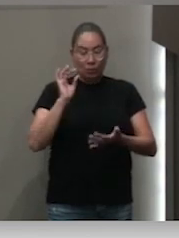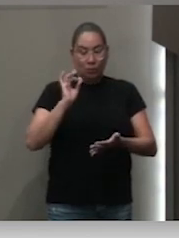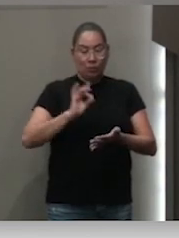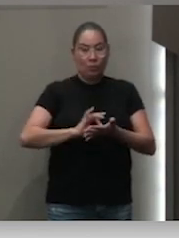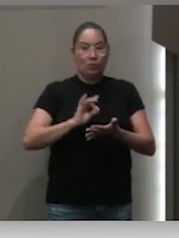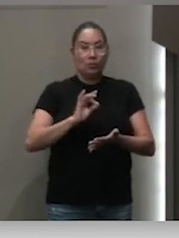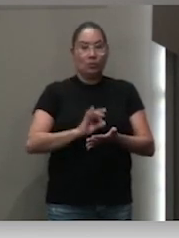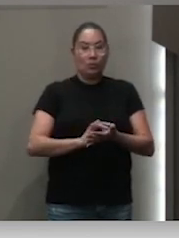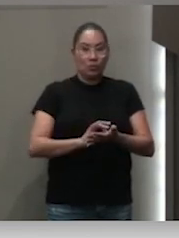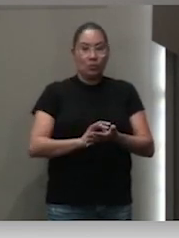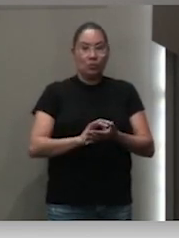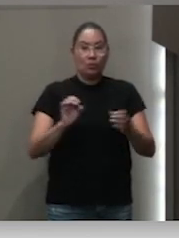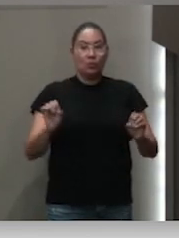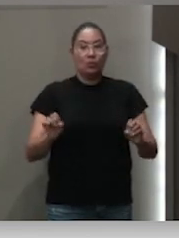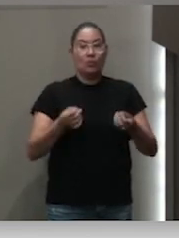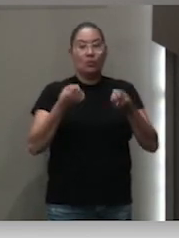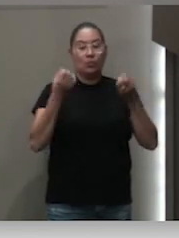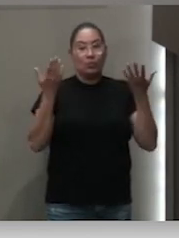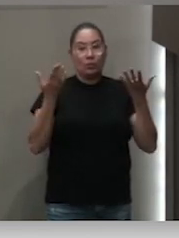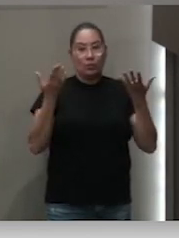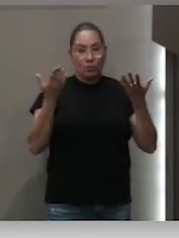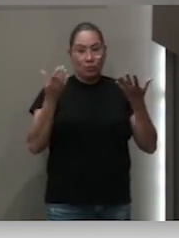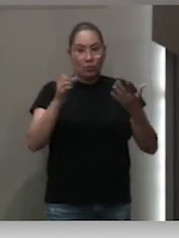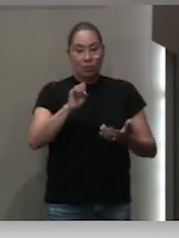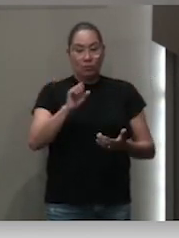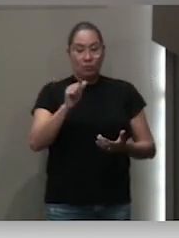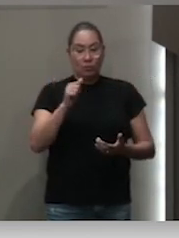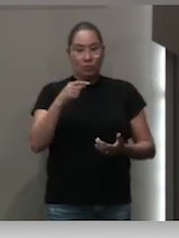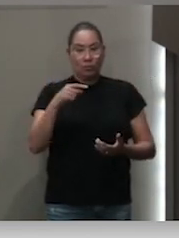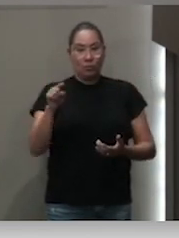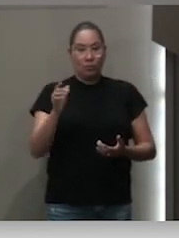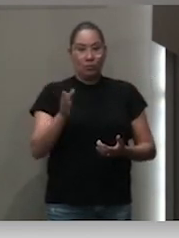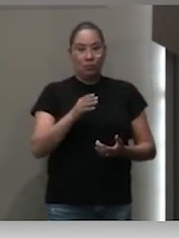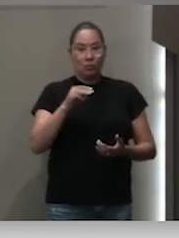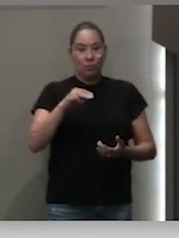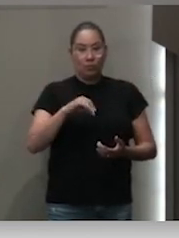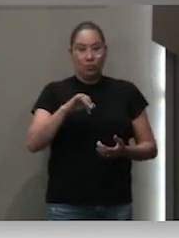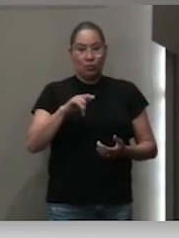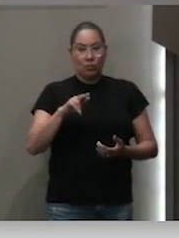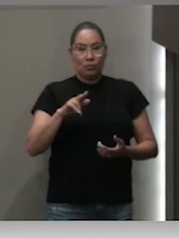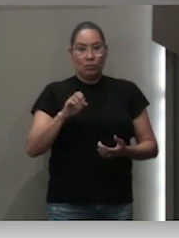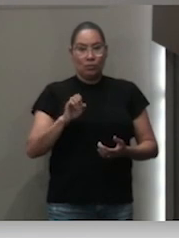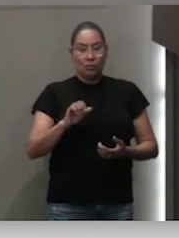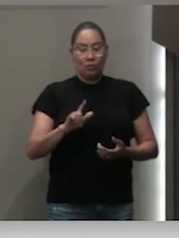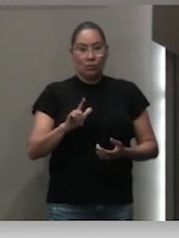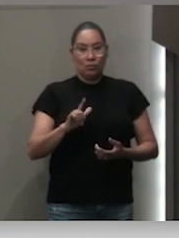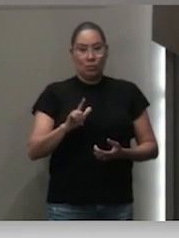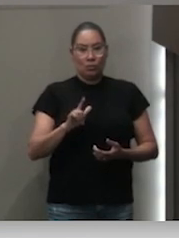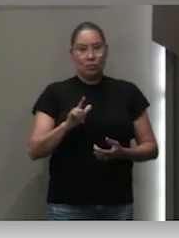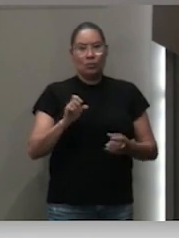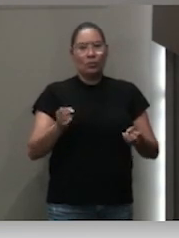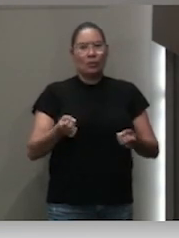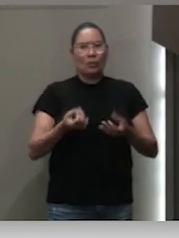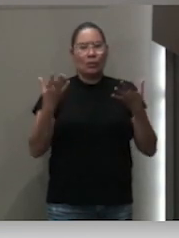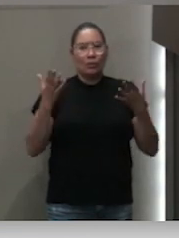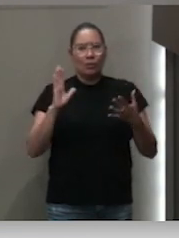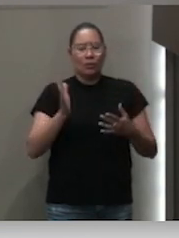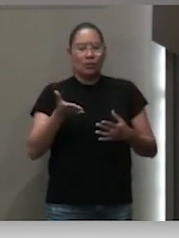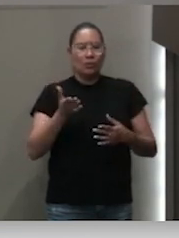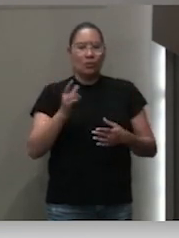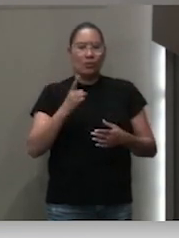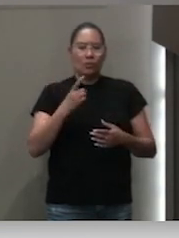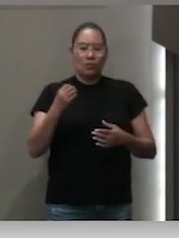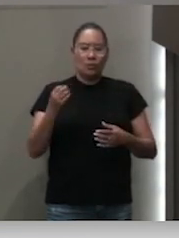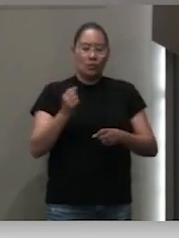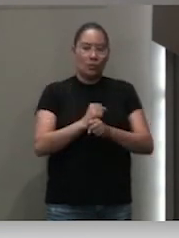Passo Fundo a festa de São Miguel uma festa mais do que Centenária a mais antiga festa religiosa do